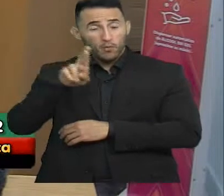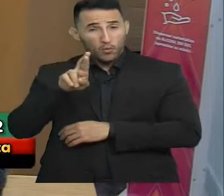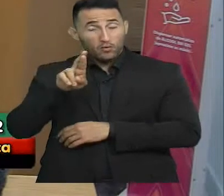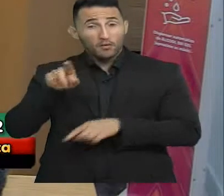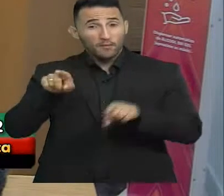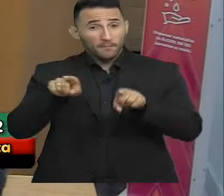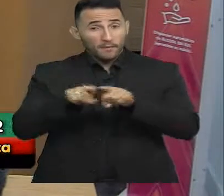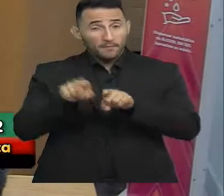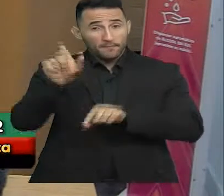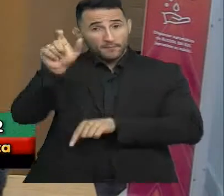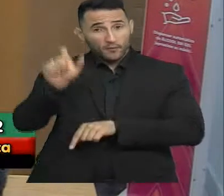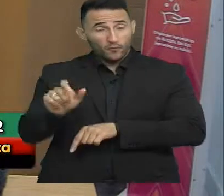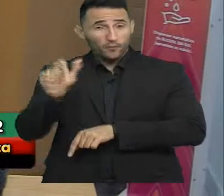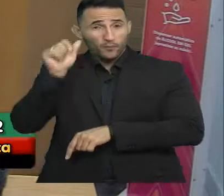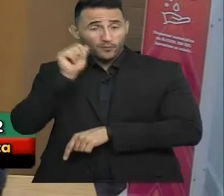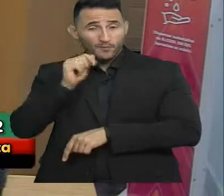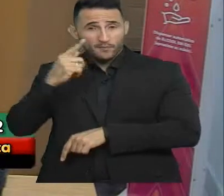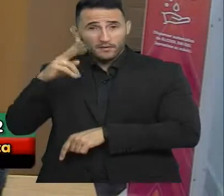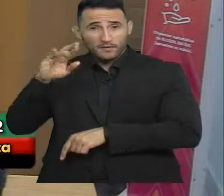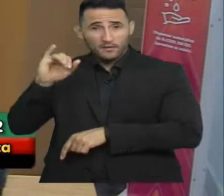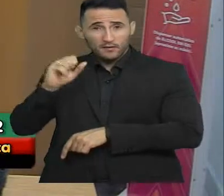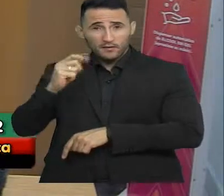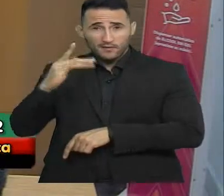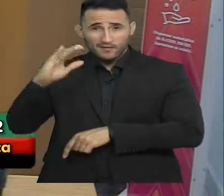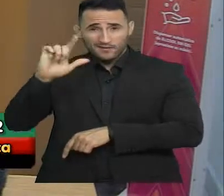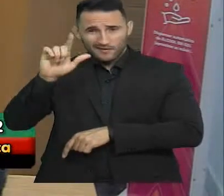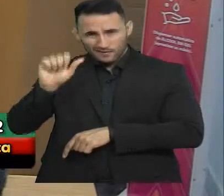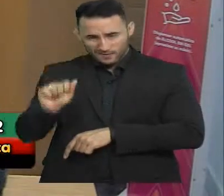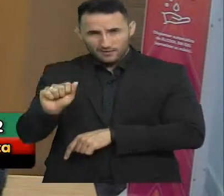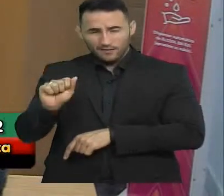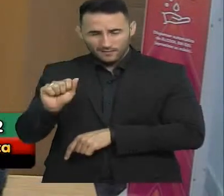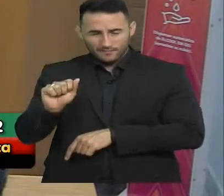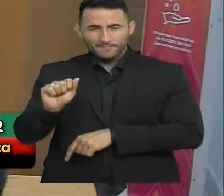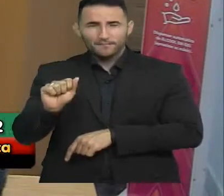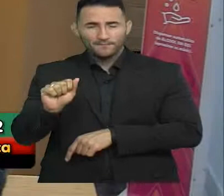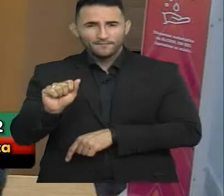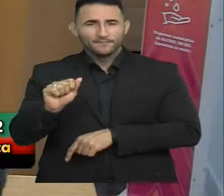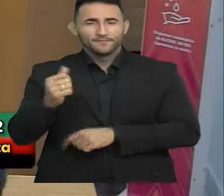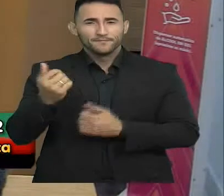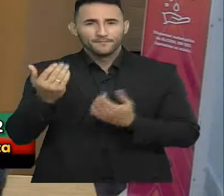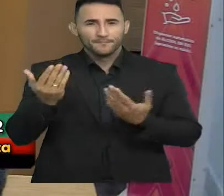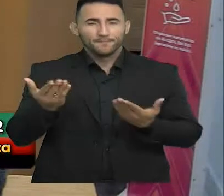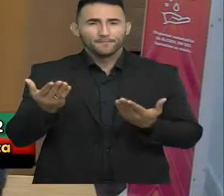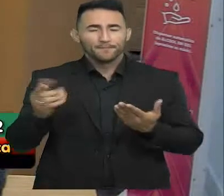Priscila Bianca Furlan, Mameto Uá Inquice,